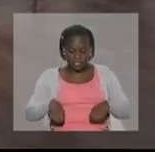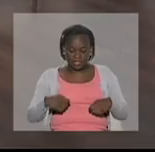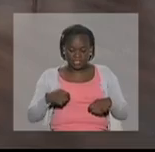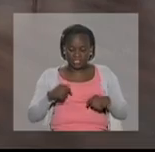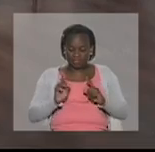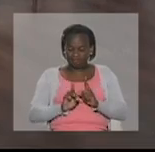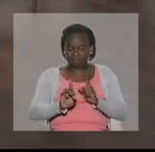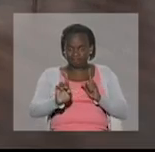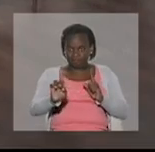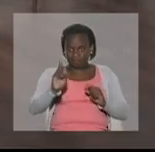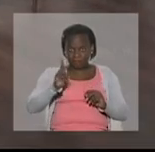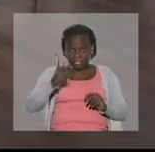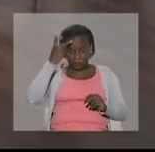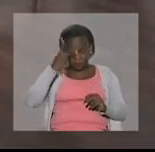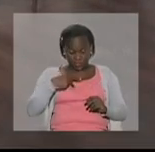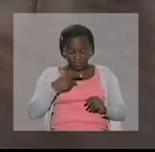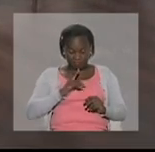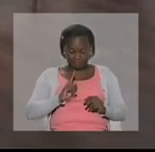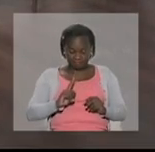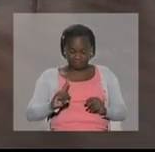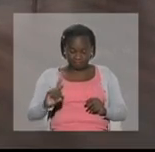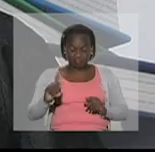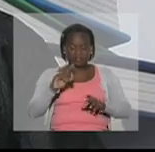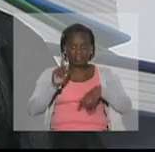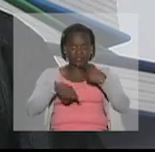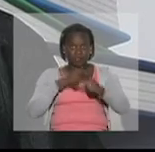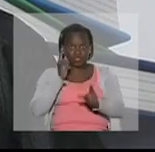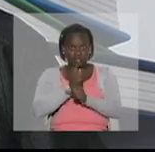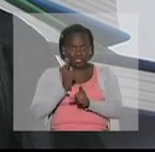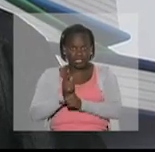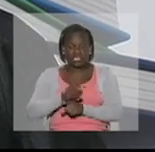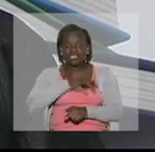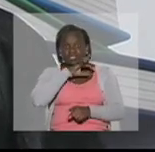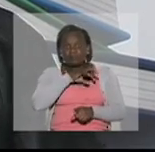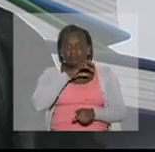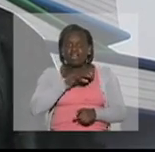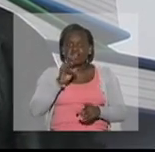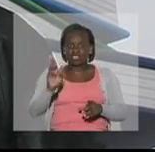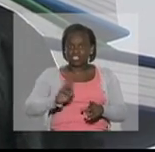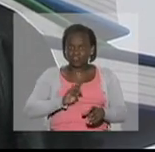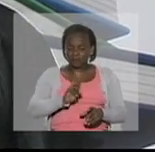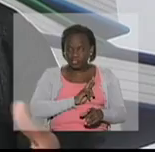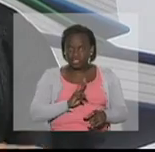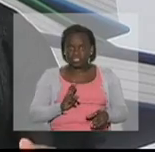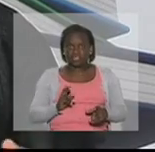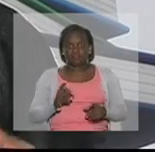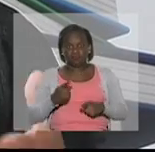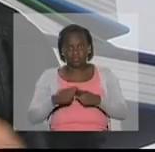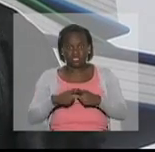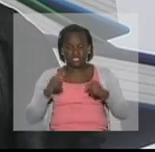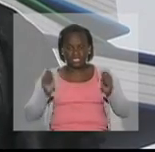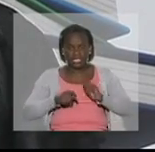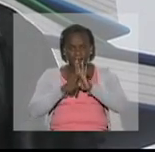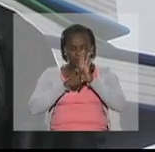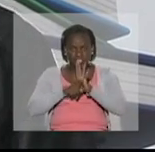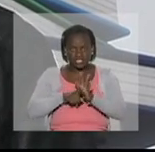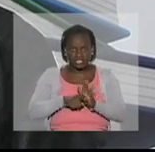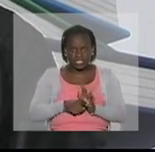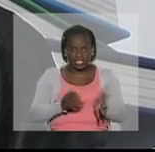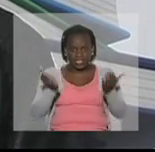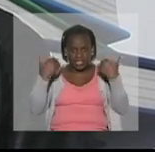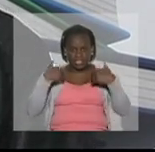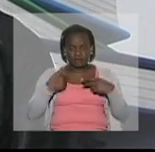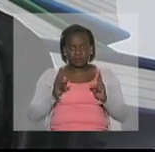precisa se distanciar da gente e encontrar nos animais determinadas respostas que a gente poderia